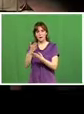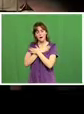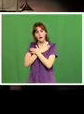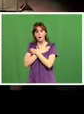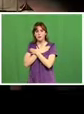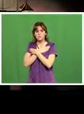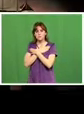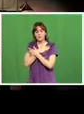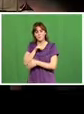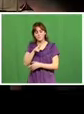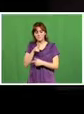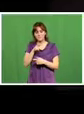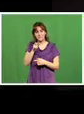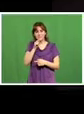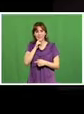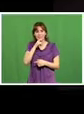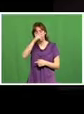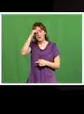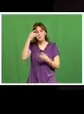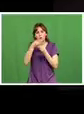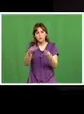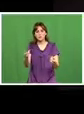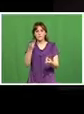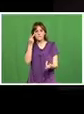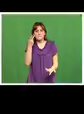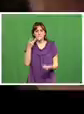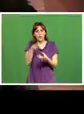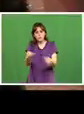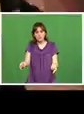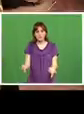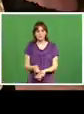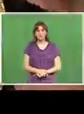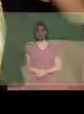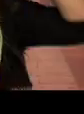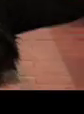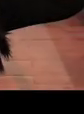amizade, tu consegues superar as dificuldades que encontras na vida.